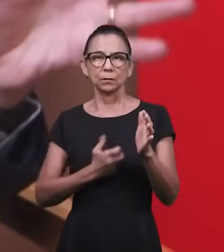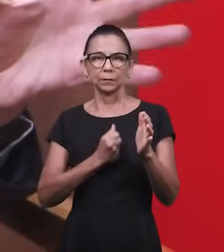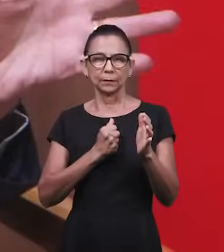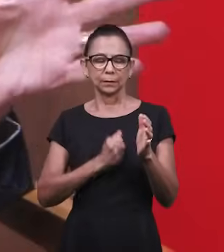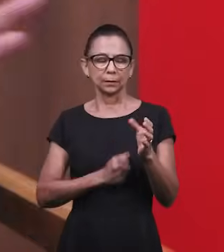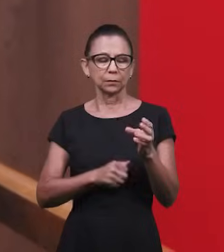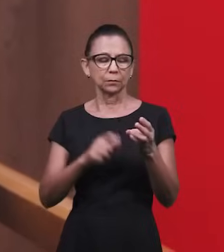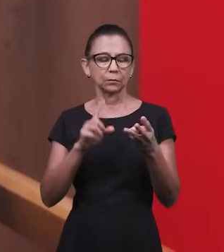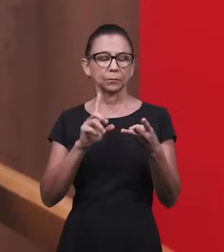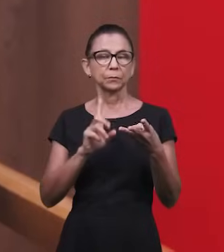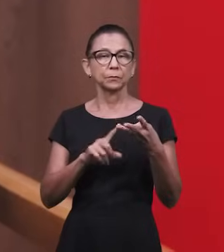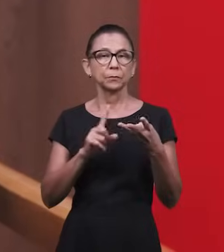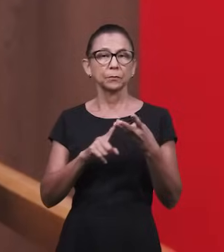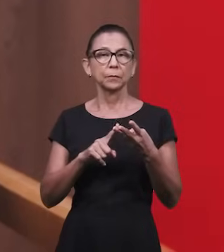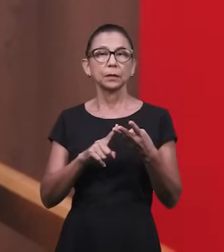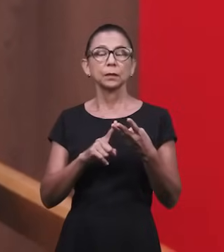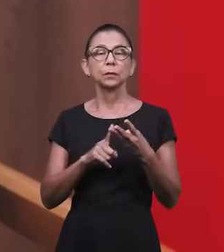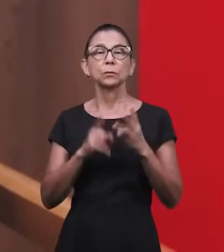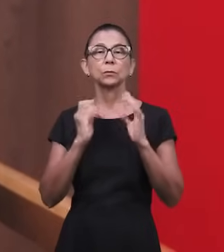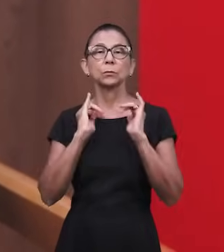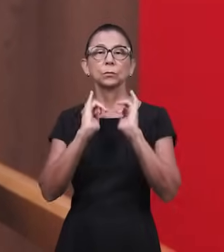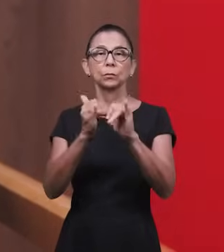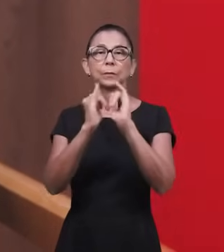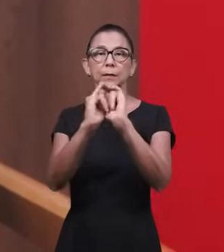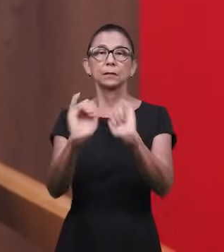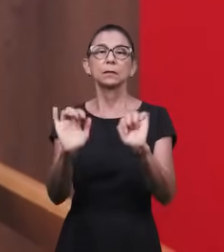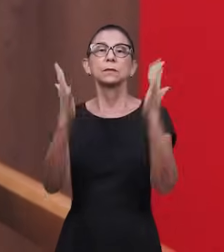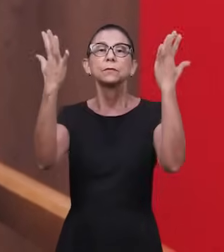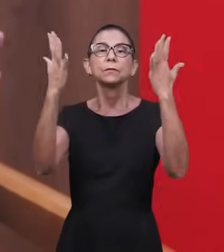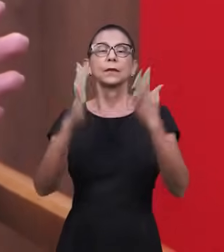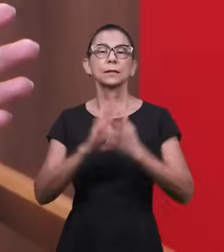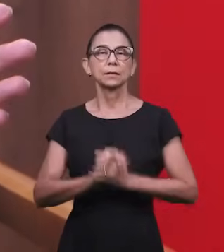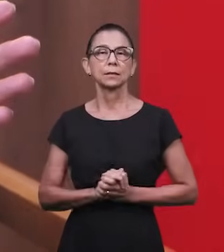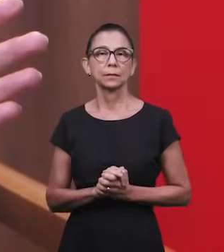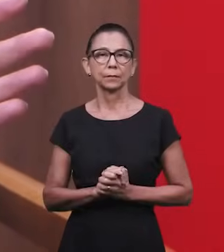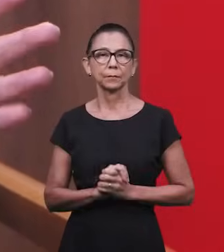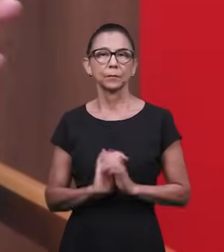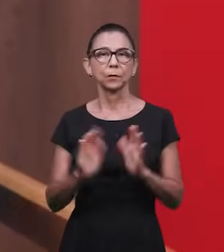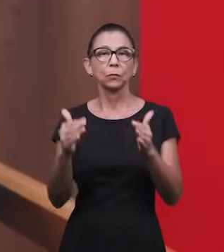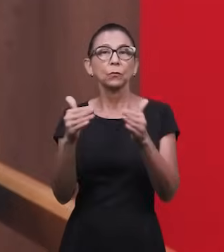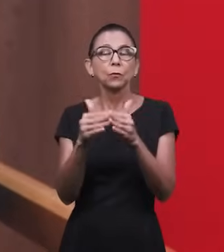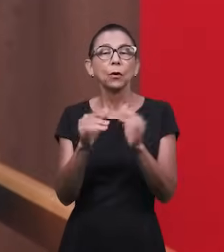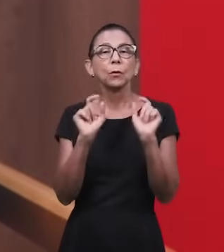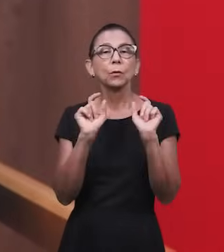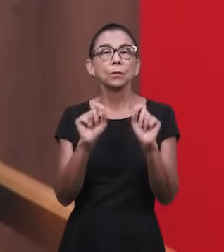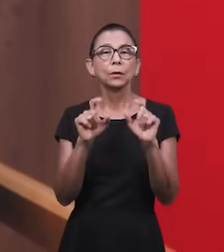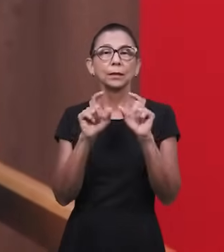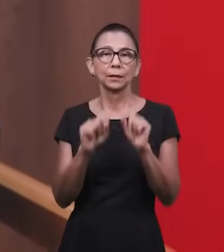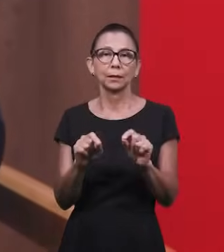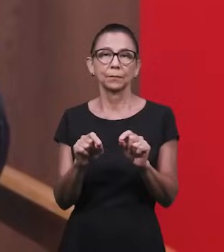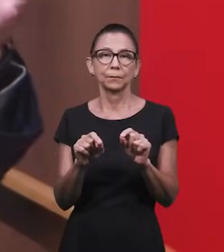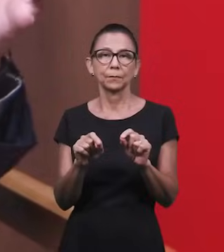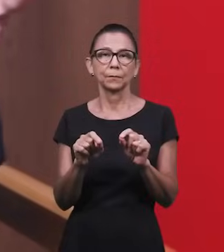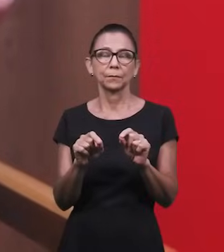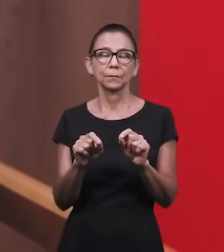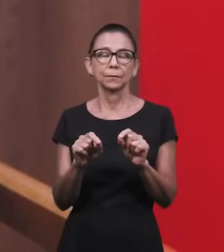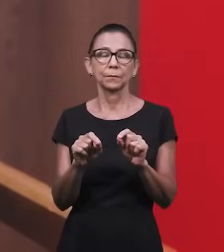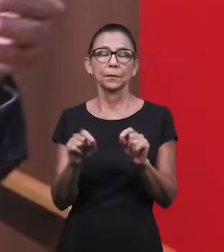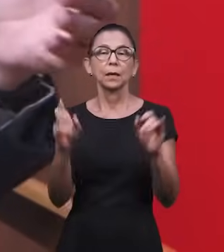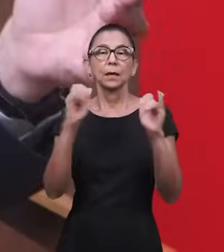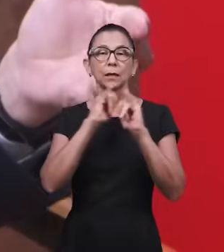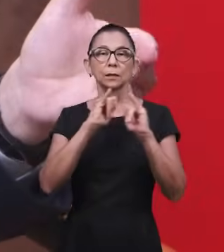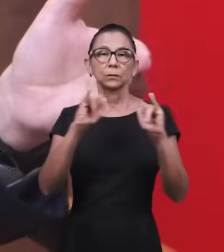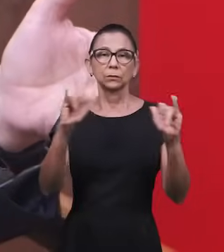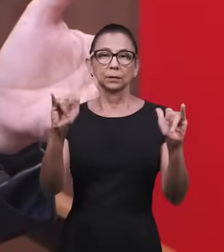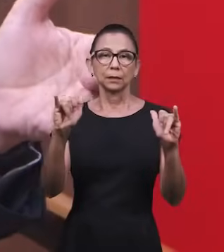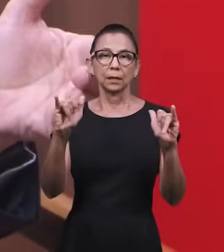maior objetivo? O anunciar a vida eterna com Deus. Então, tudo que o Senhor Jesus